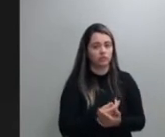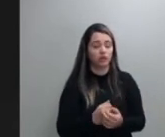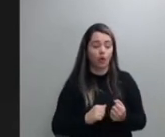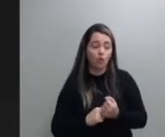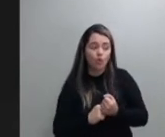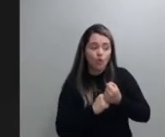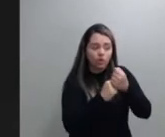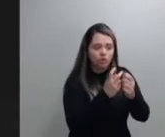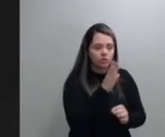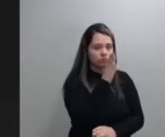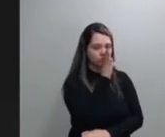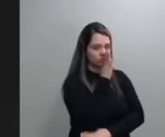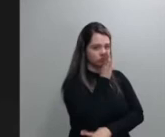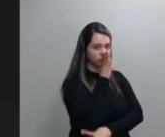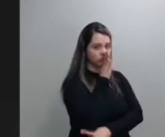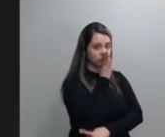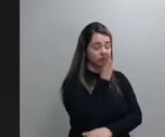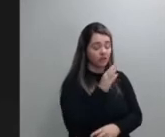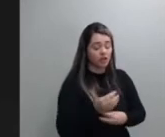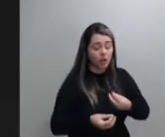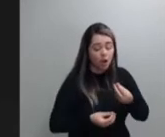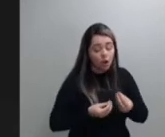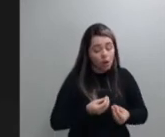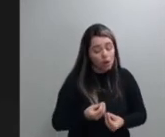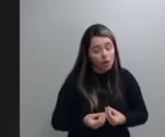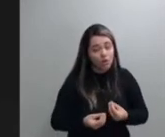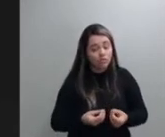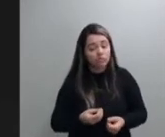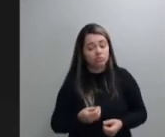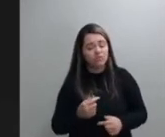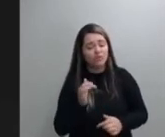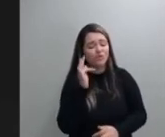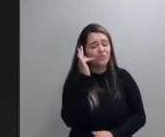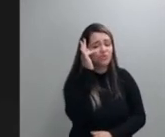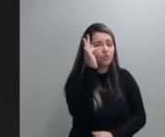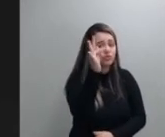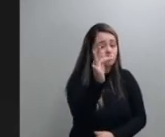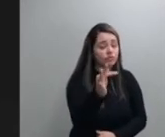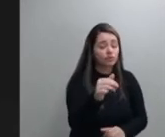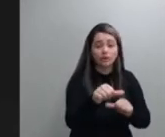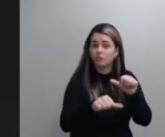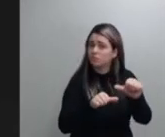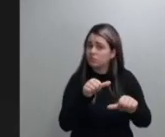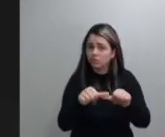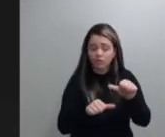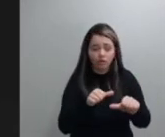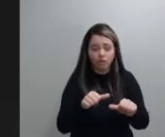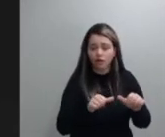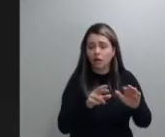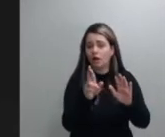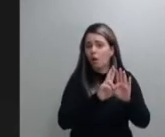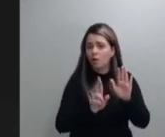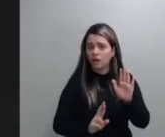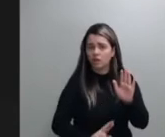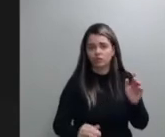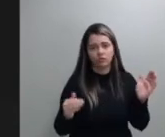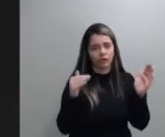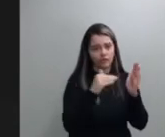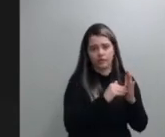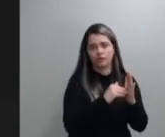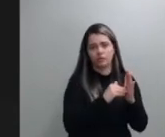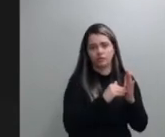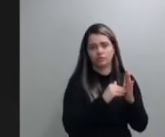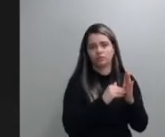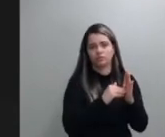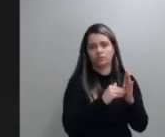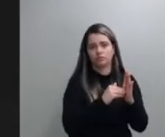omissão que tem como consequência a alteração do resultado final. Isso é perfeitamente possível.